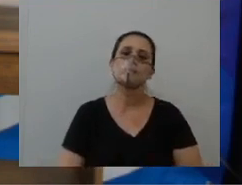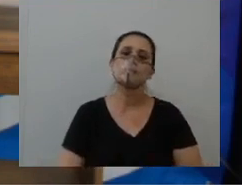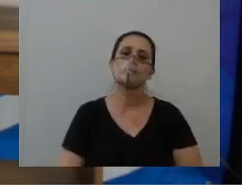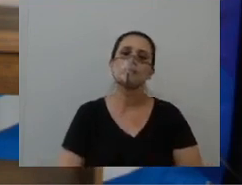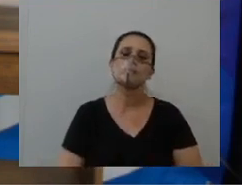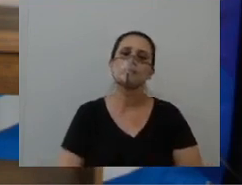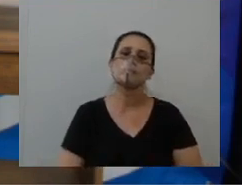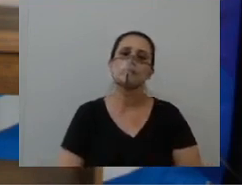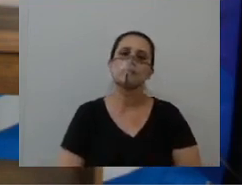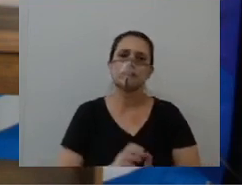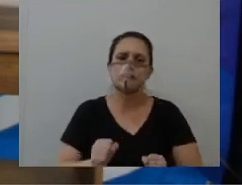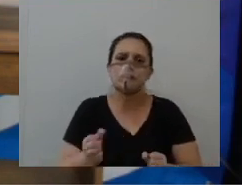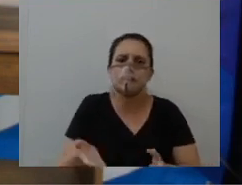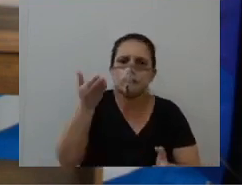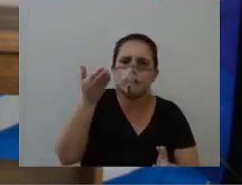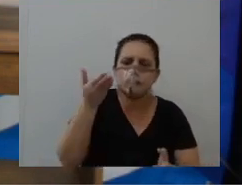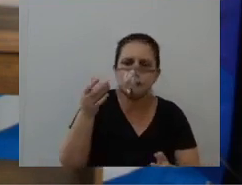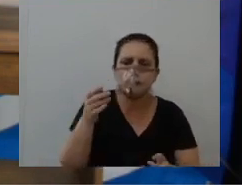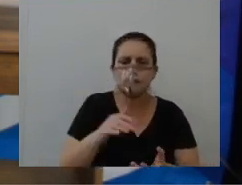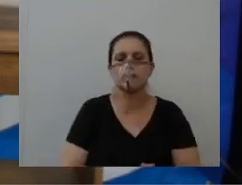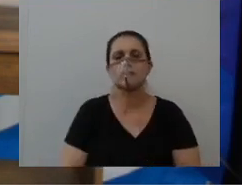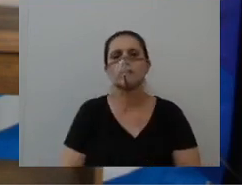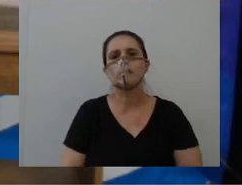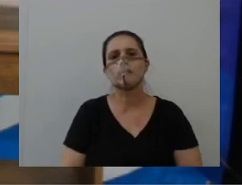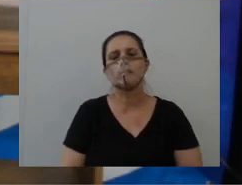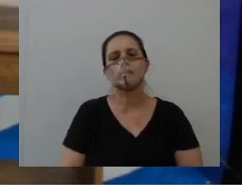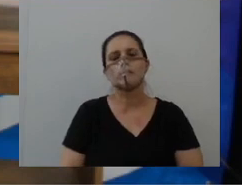Pode subir. Nessa não?